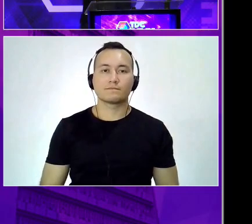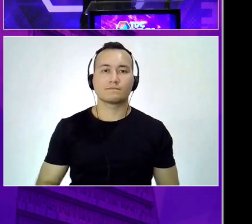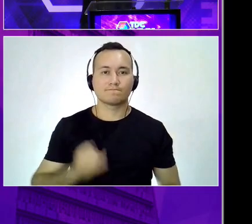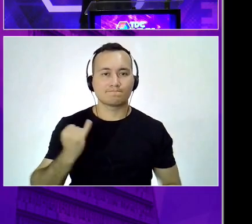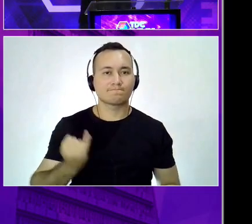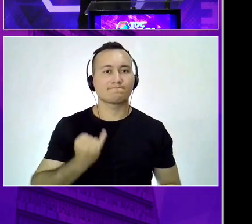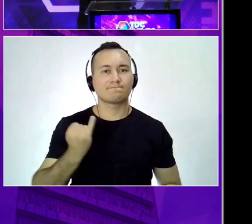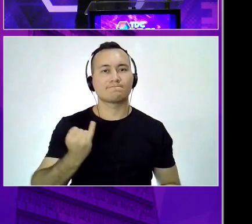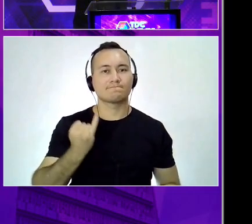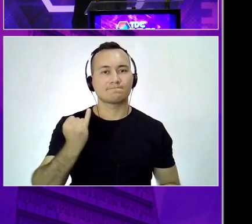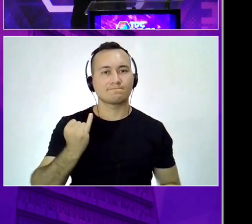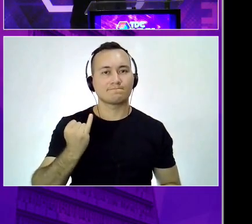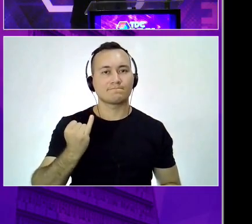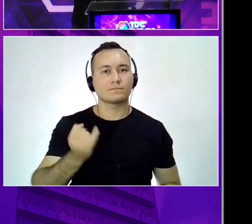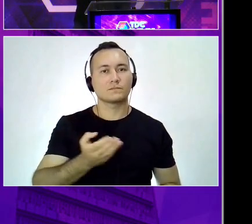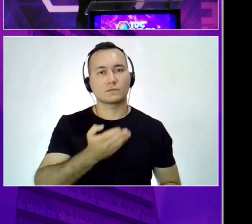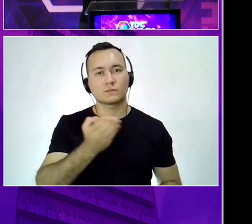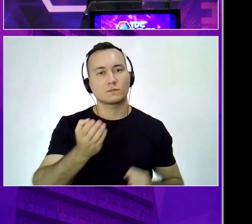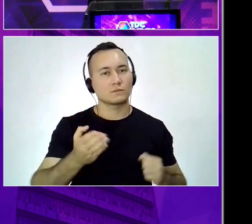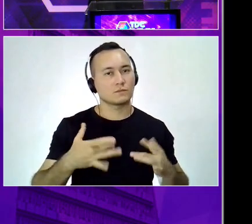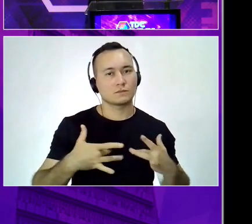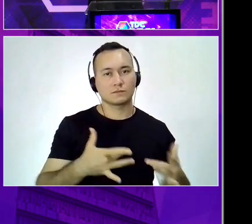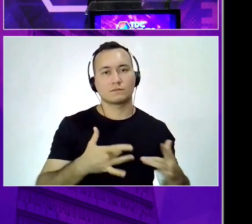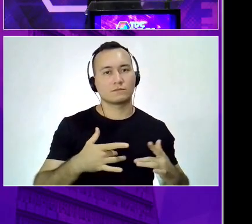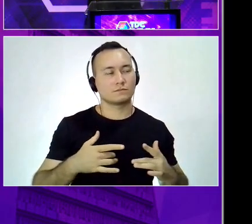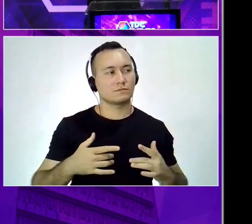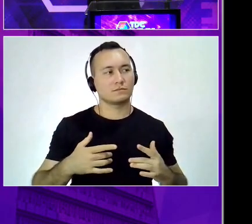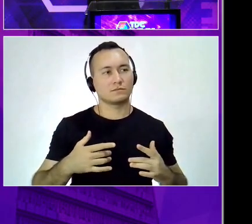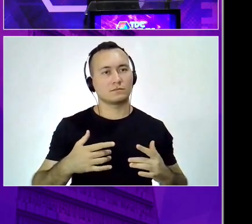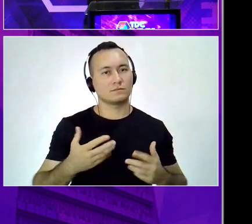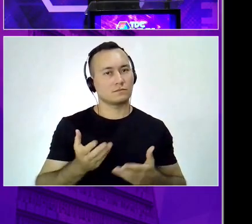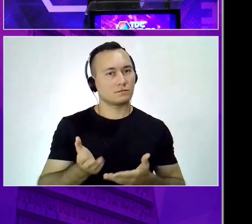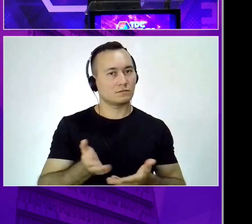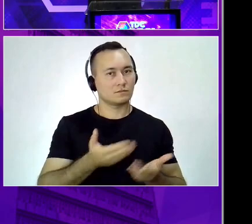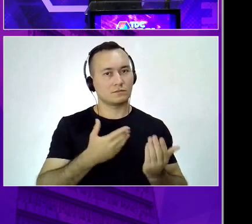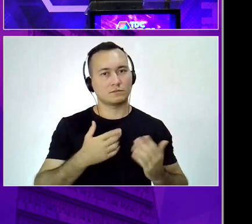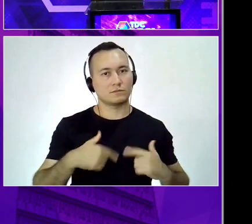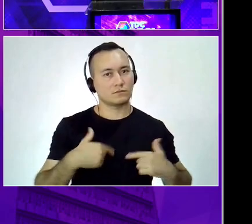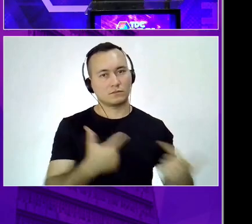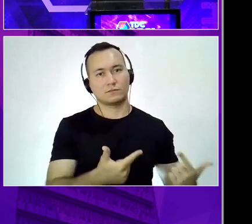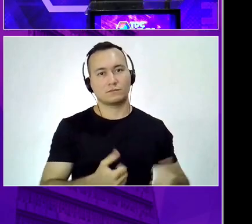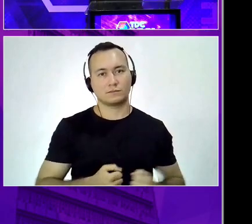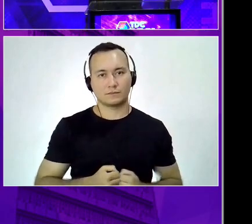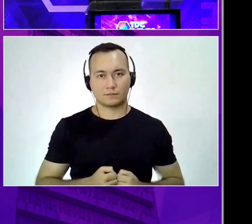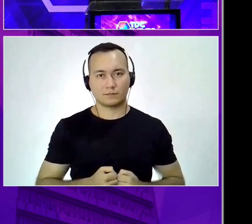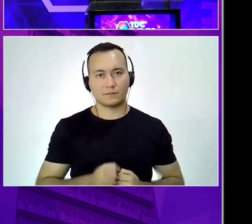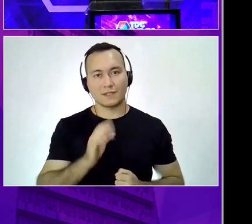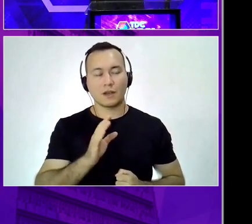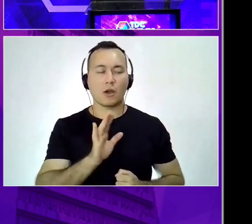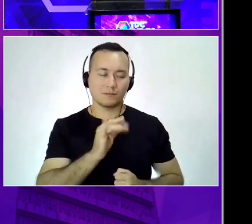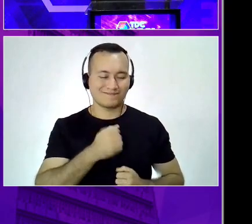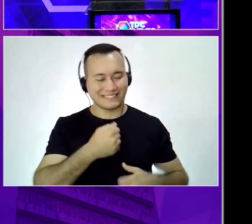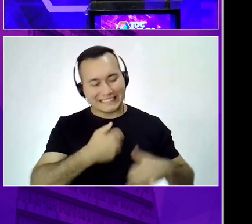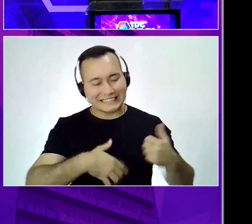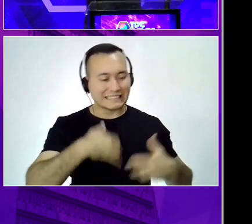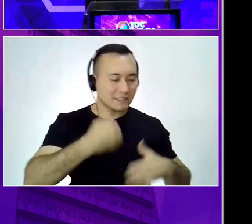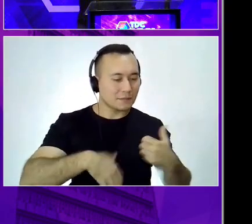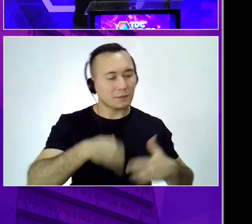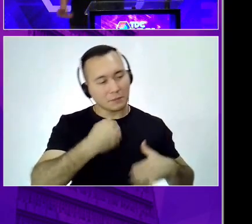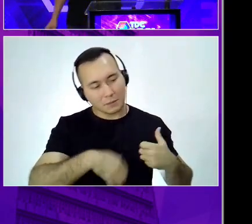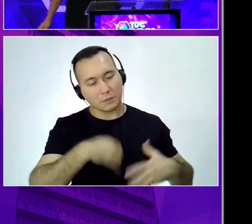o que abordar, como abordar, ser direto ao ponto, não ficar remoendo muito, né? Aquilo dali,